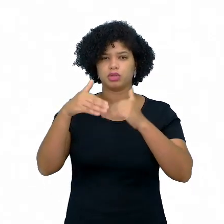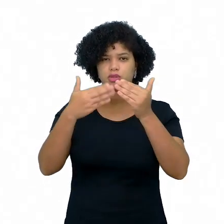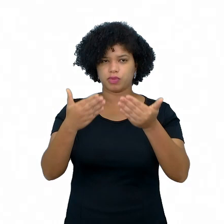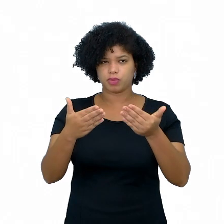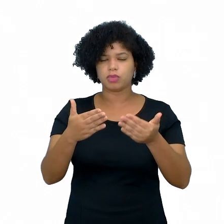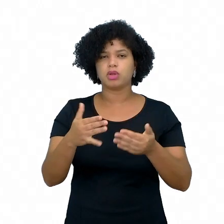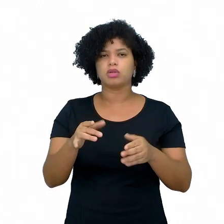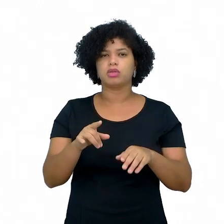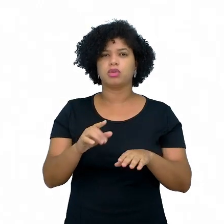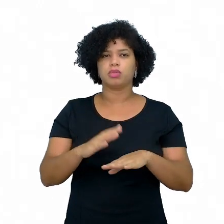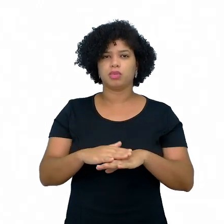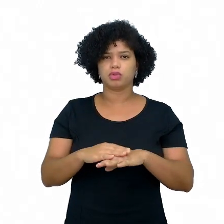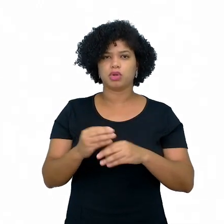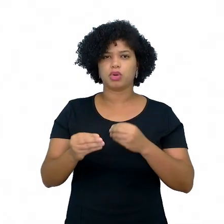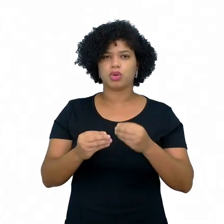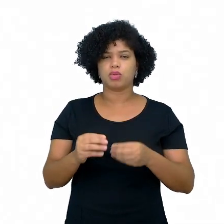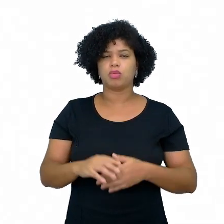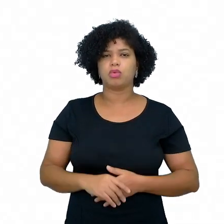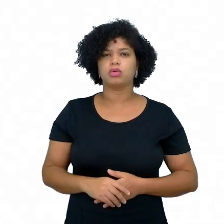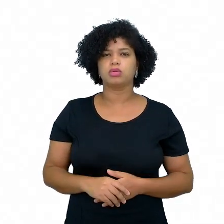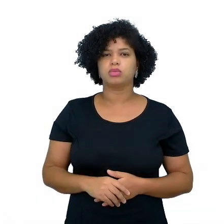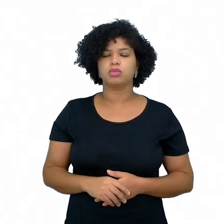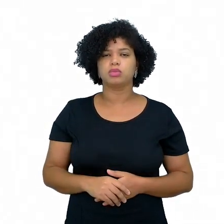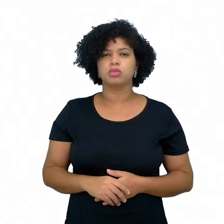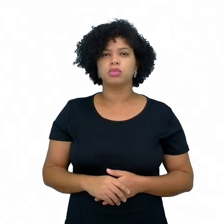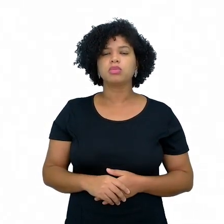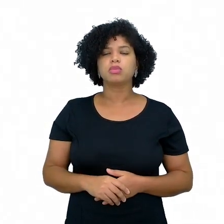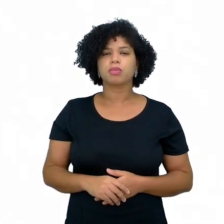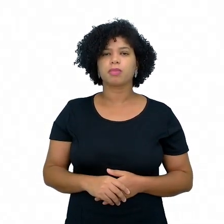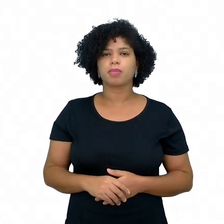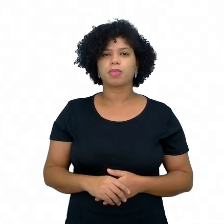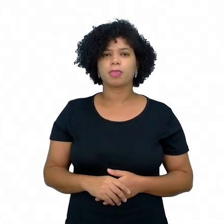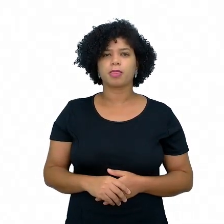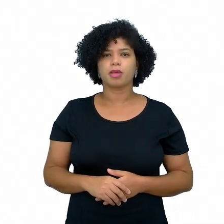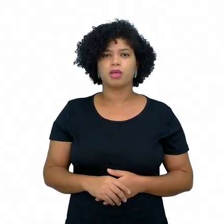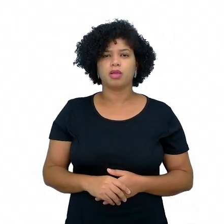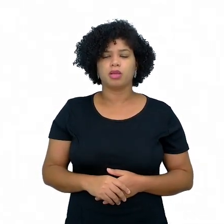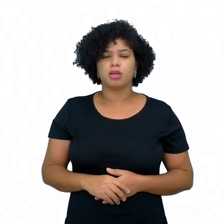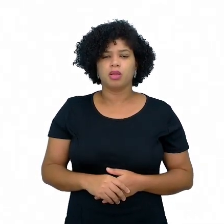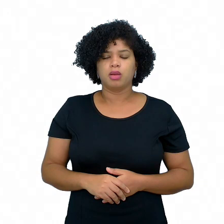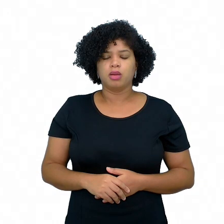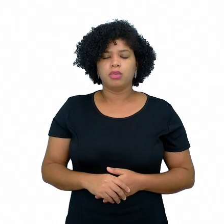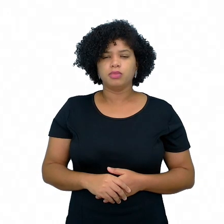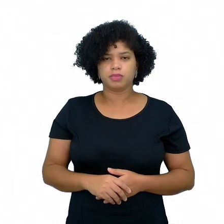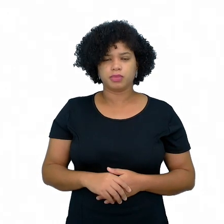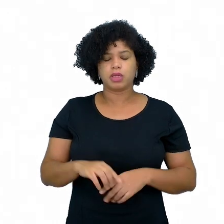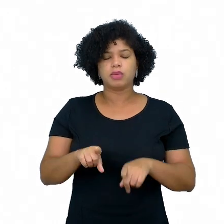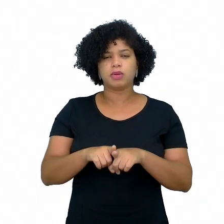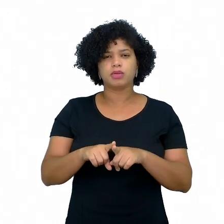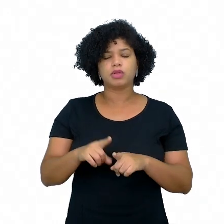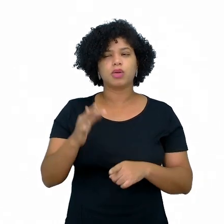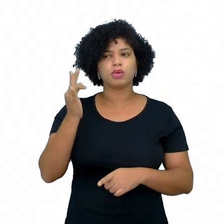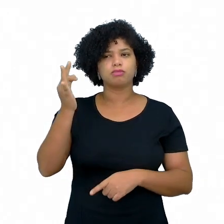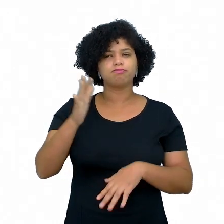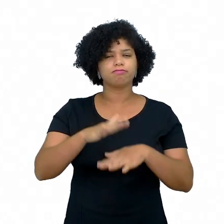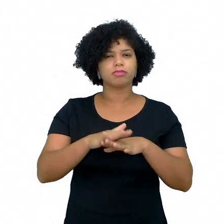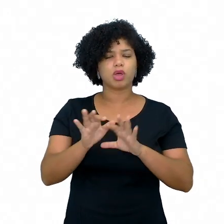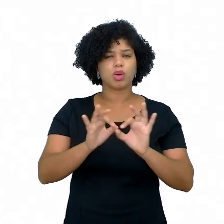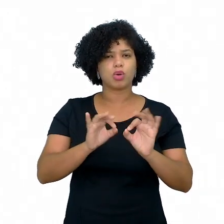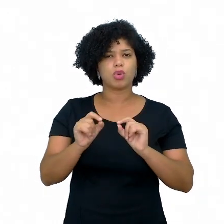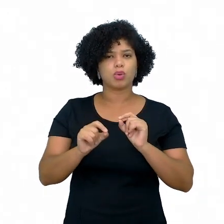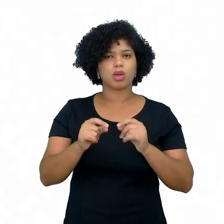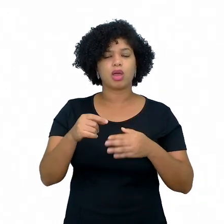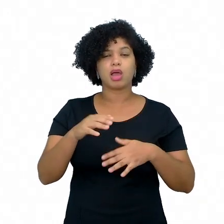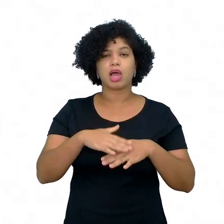desenvolvimento, né? E que propõe essas reflexões, futuras ações, futuras correções que